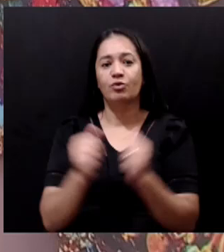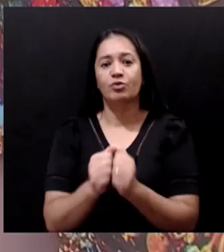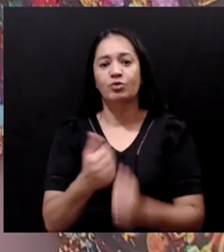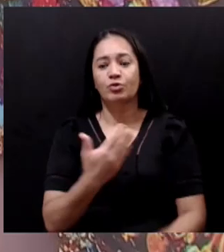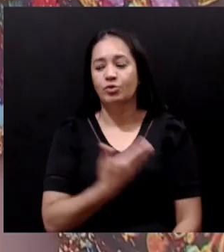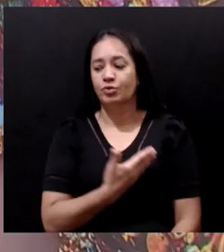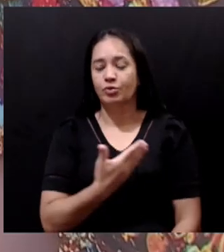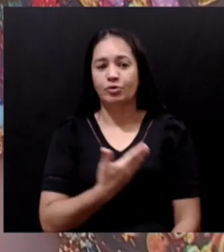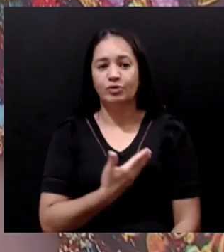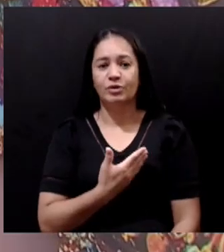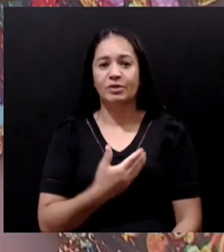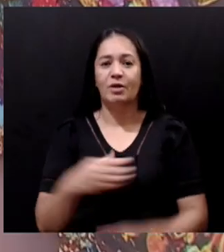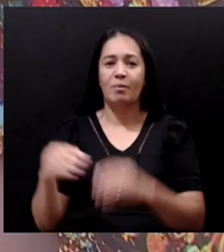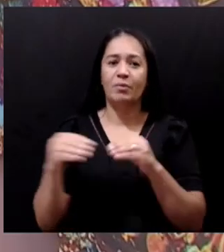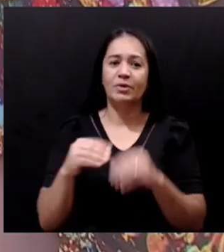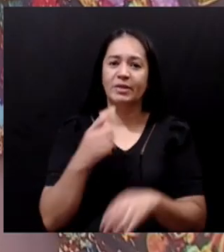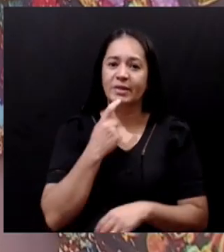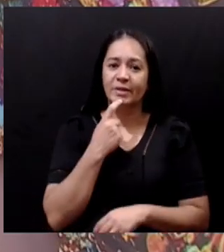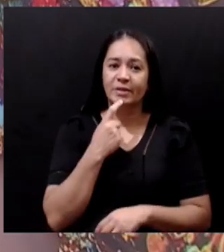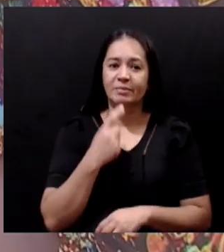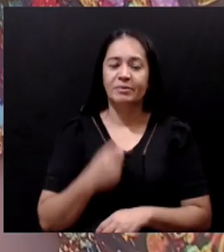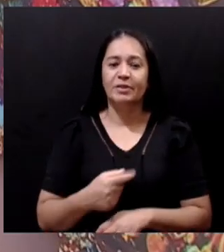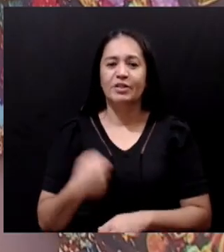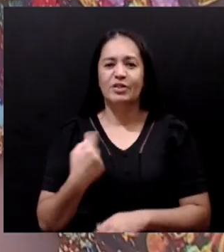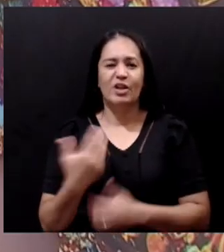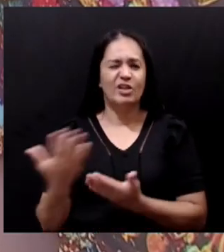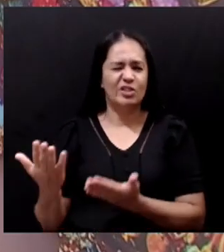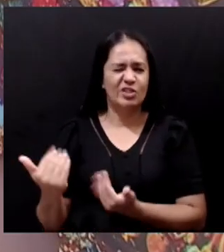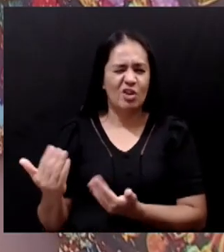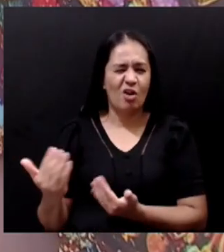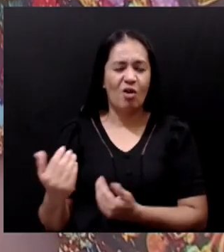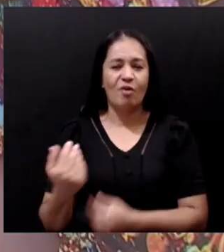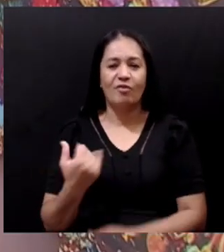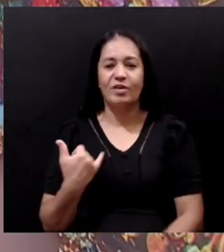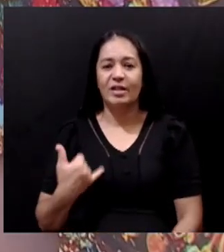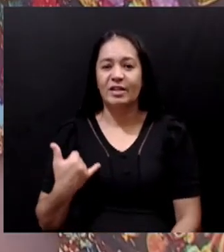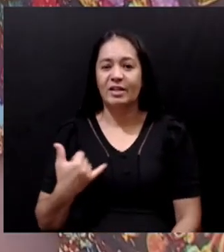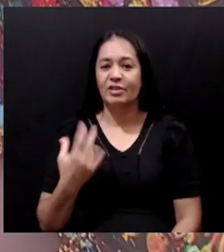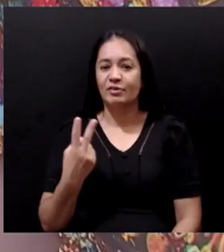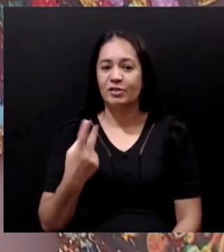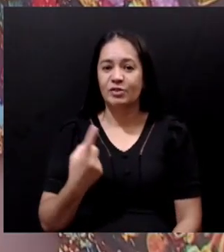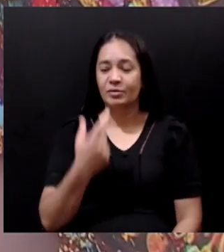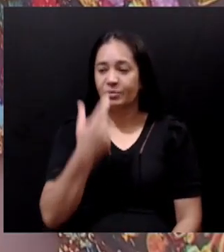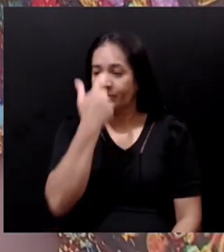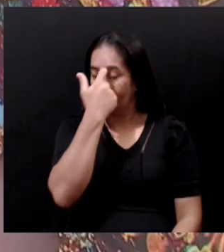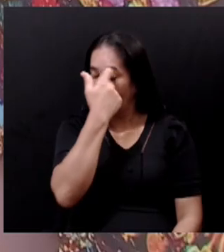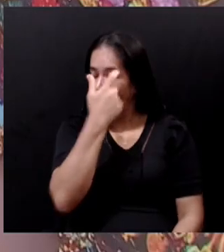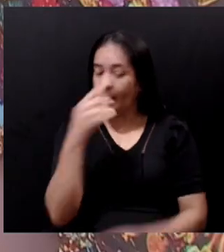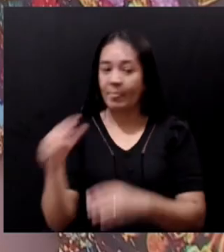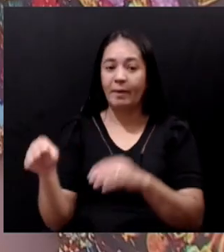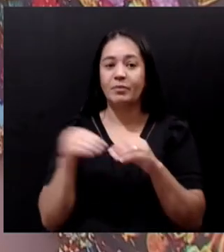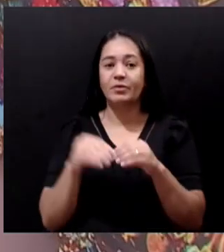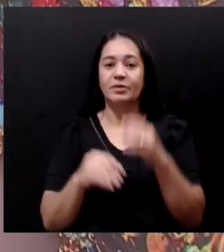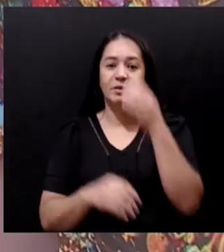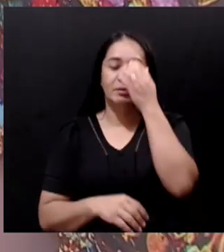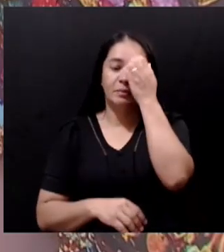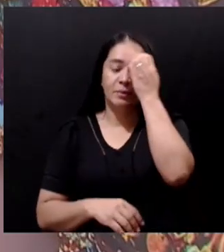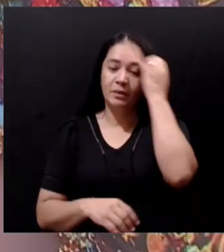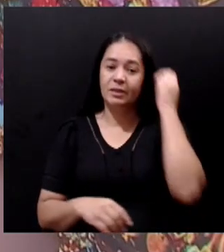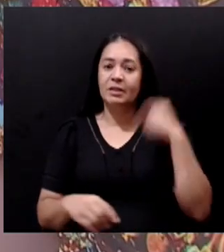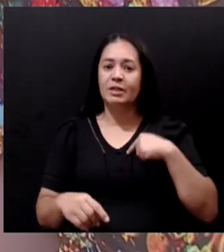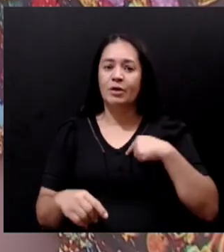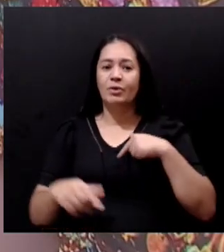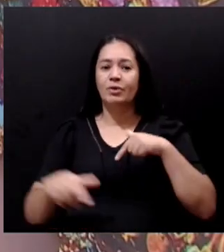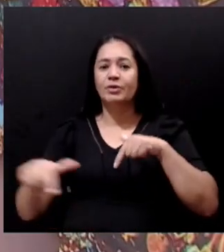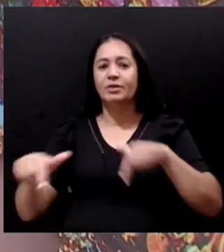né? A gente era moleque, tinha 21 anos, aí viemos. Mas eu fui trabalhar na Ipiranga, né? Companhia Brasileira